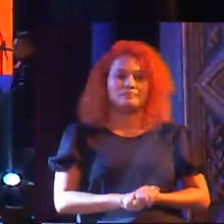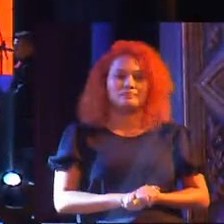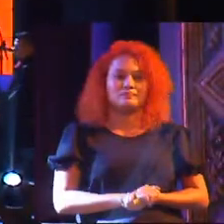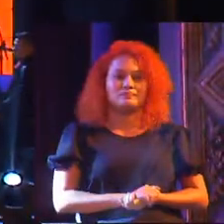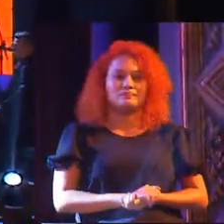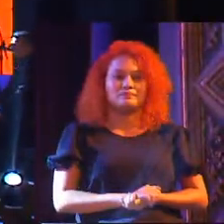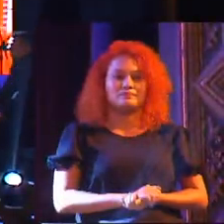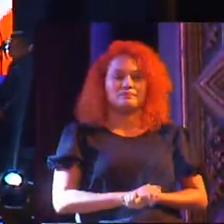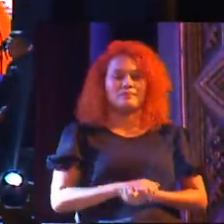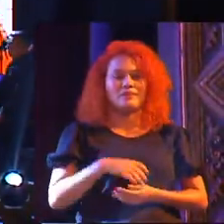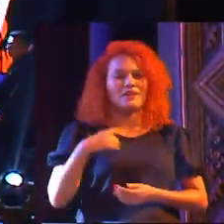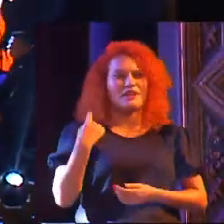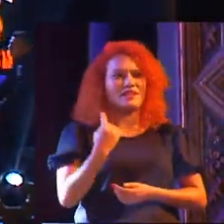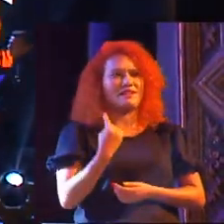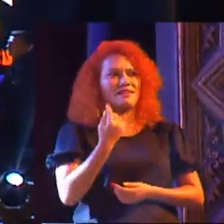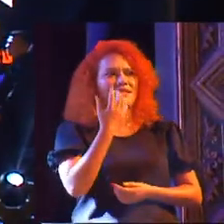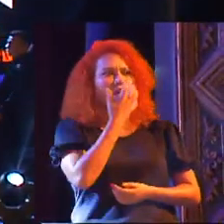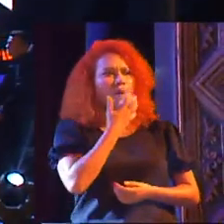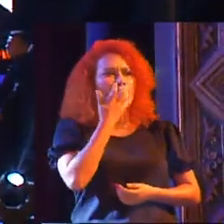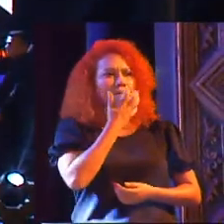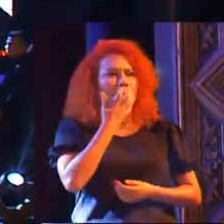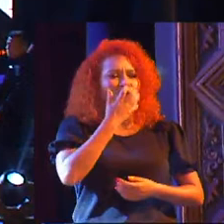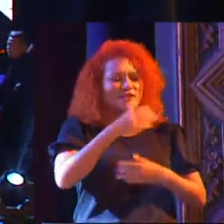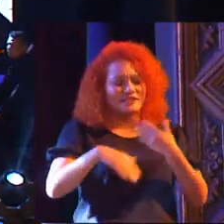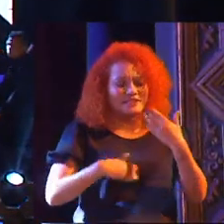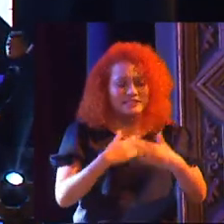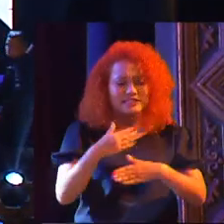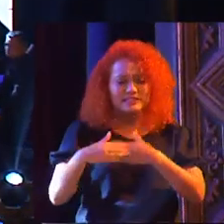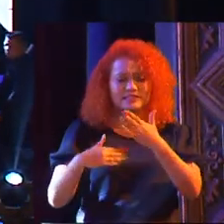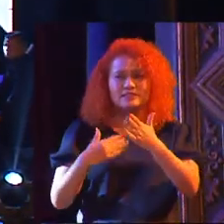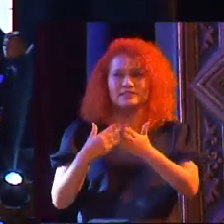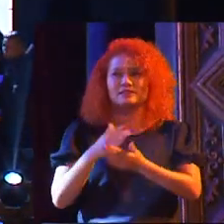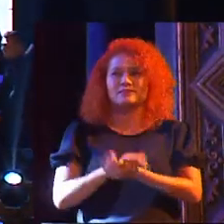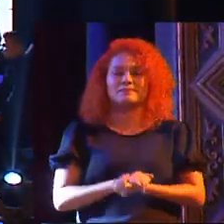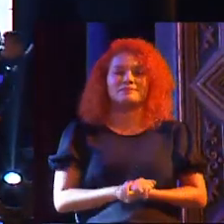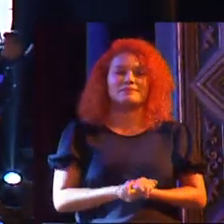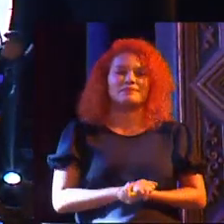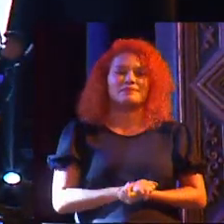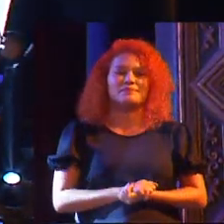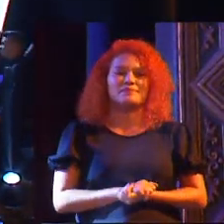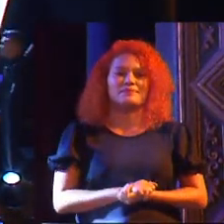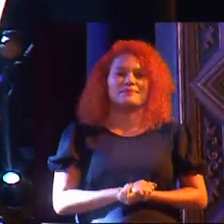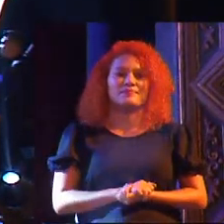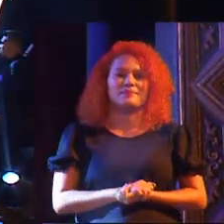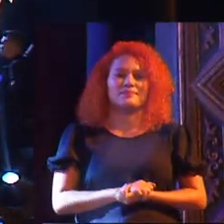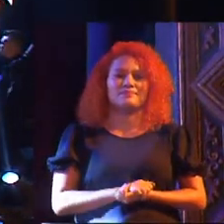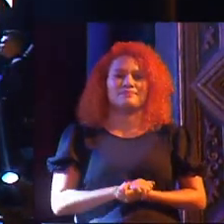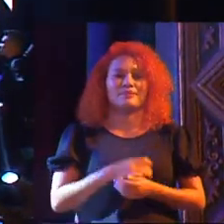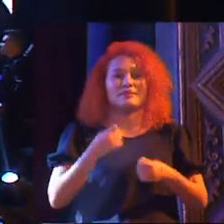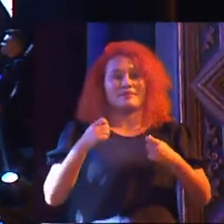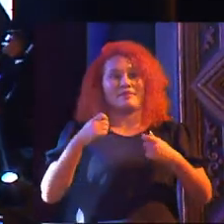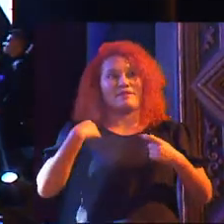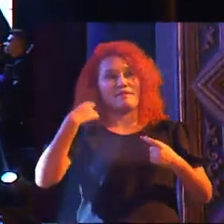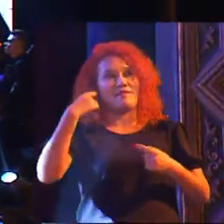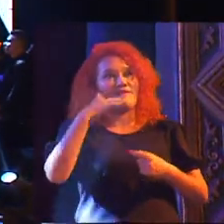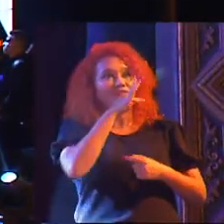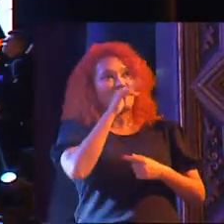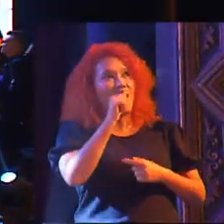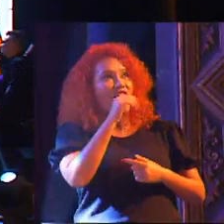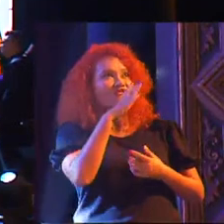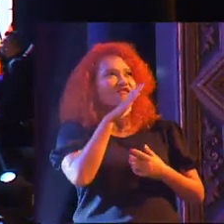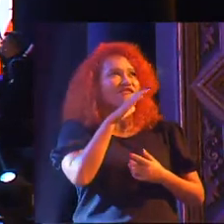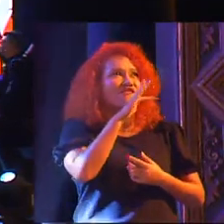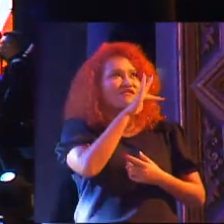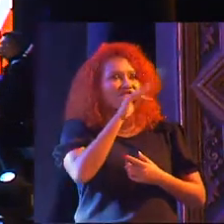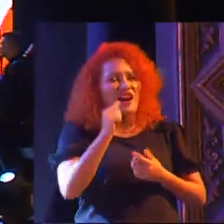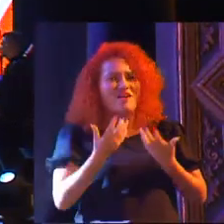Essa música é tão fantástica e se reinventa diariamente, né? Que não tem como falar da Fafá e pensar em arranjos